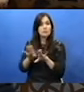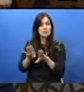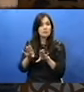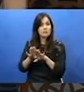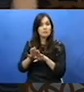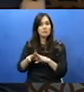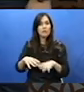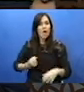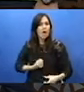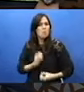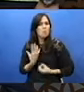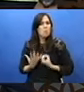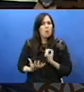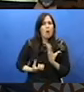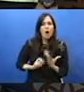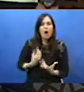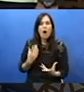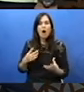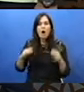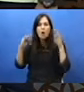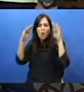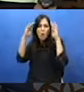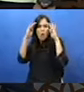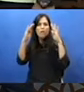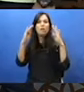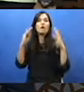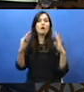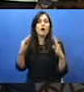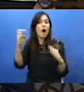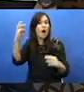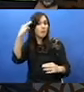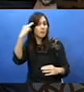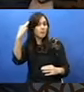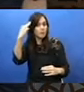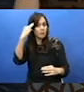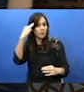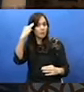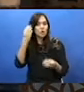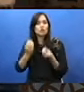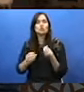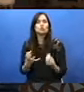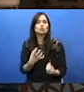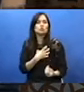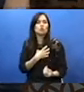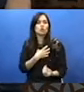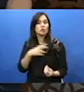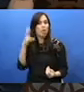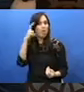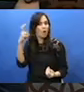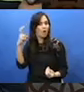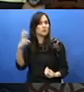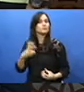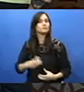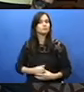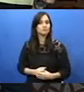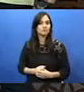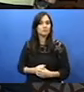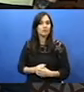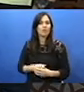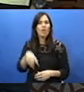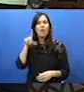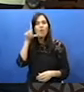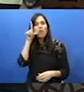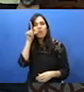emocional, a atenção, a concentração, a memória e a capacidade intelectual. Podem produzir